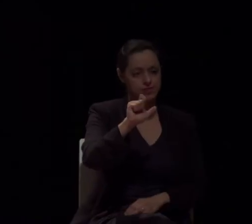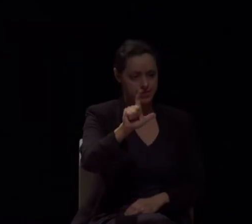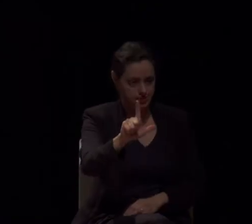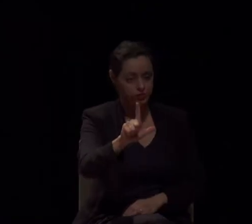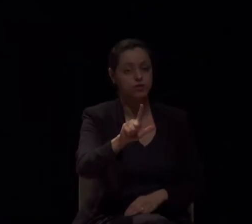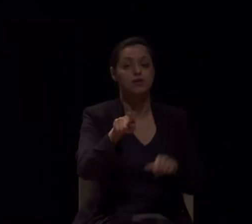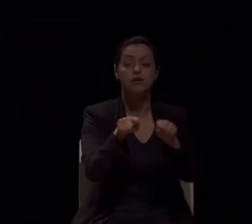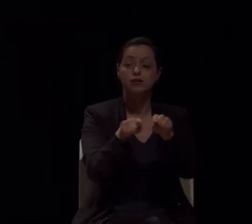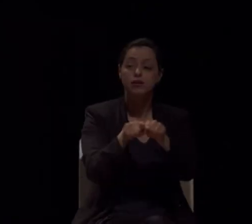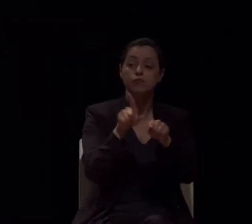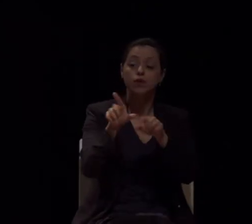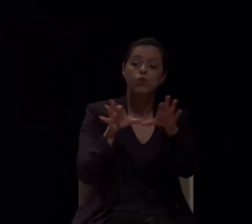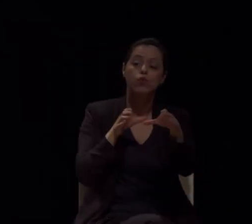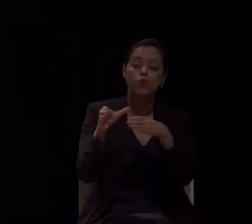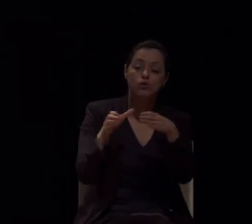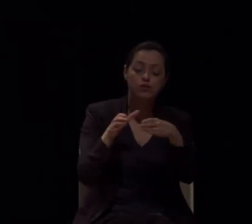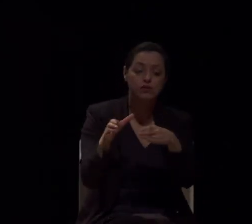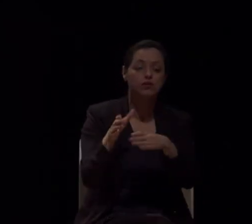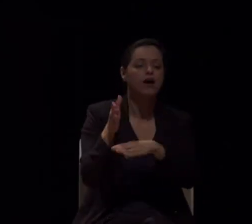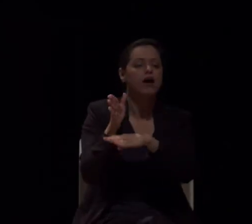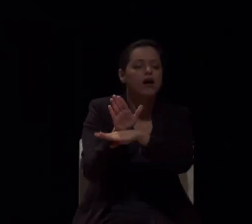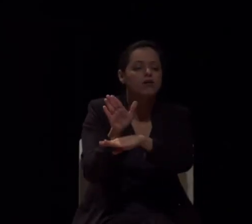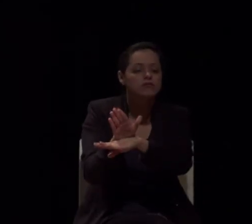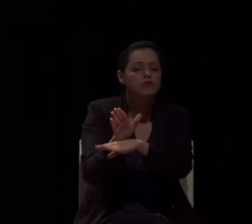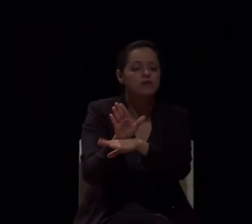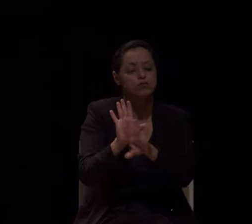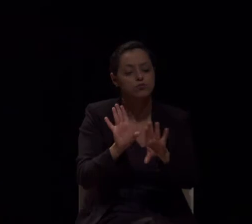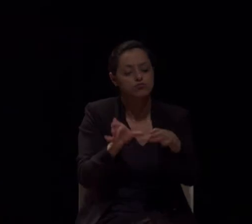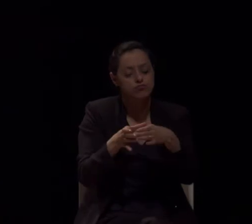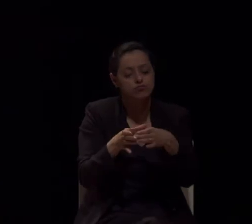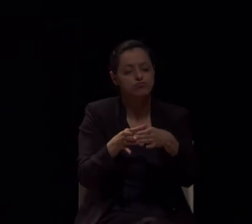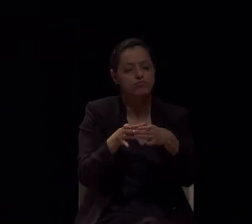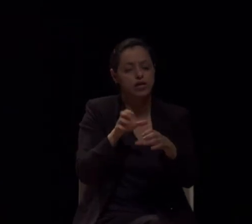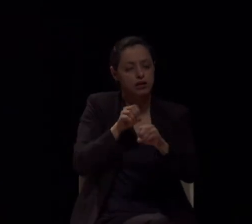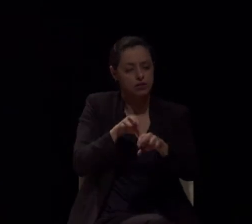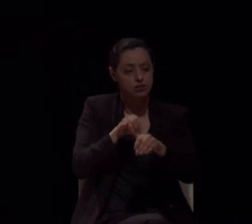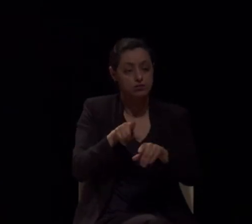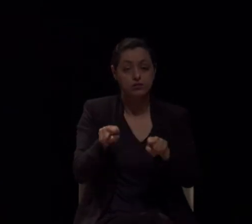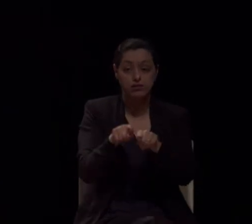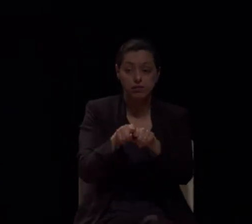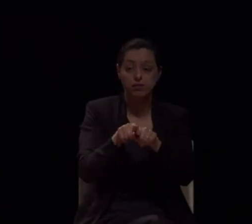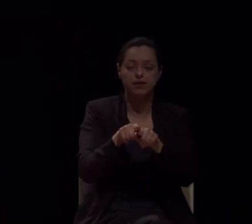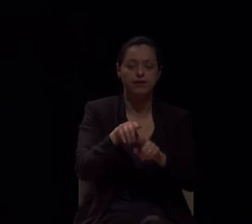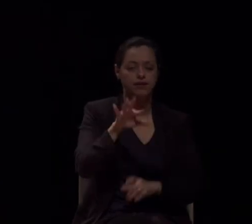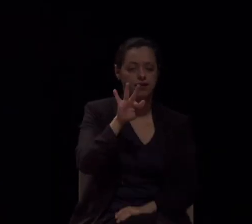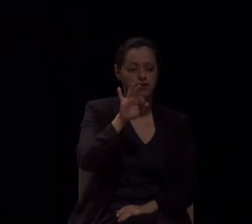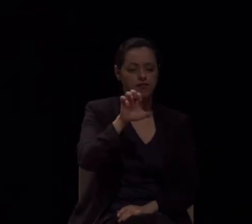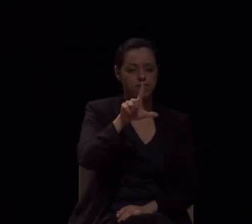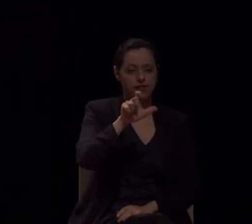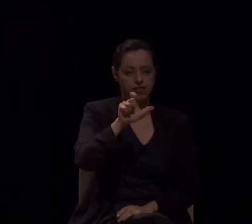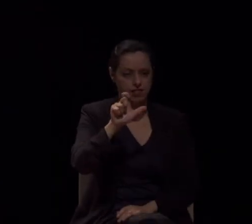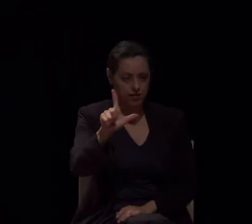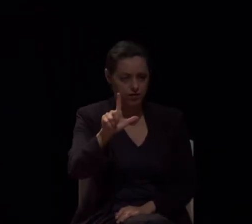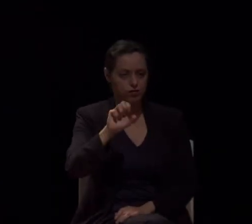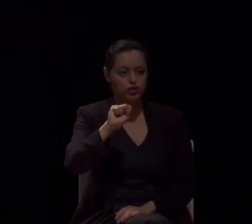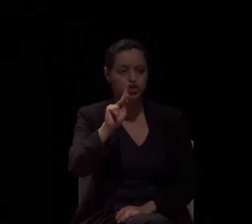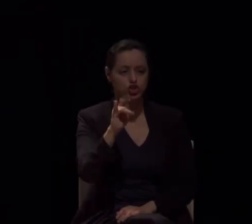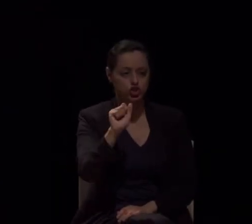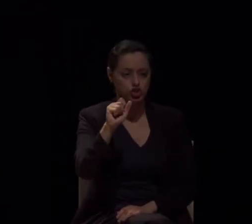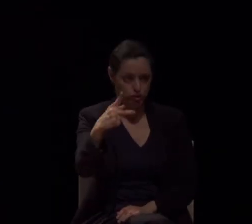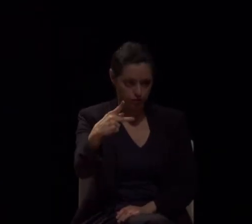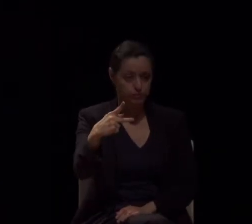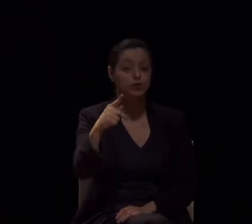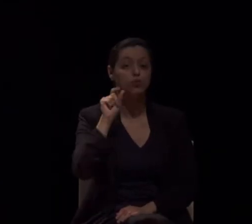núcleo de educação foi selecionada no ferro ou chip programa para afro descendentes